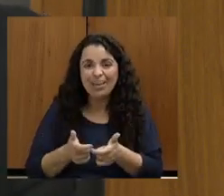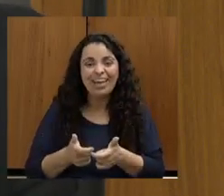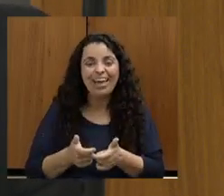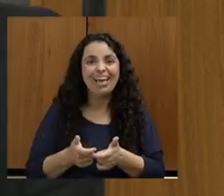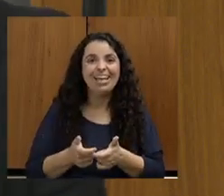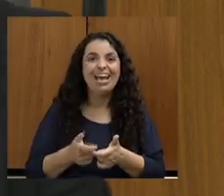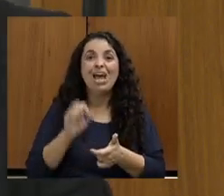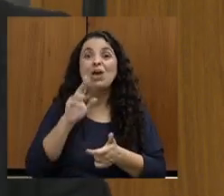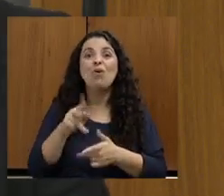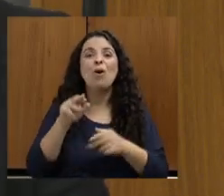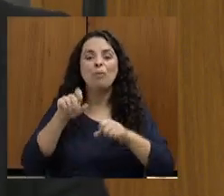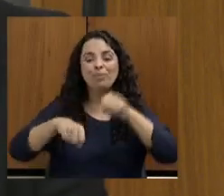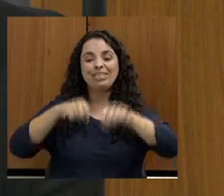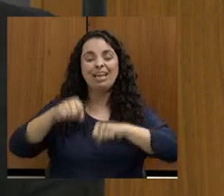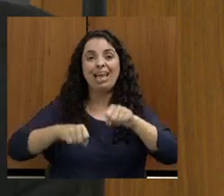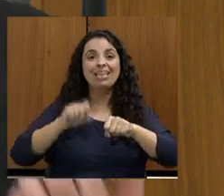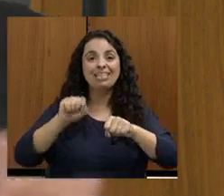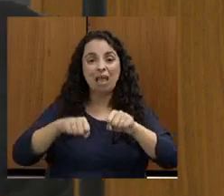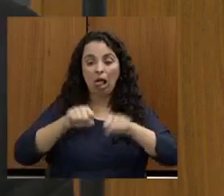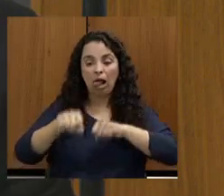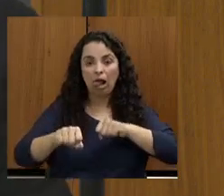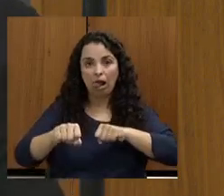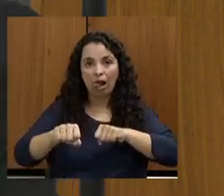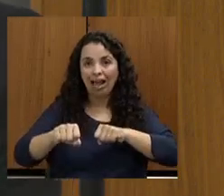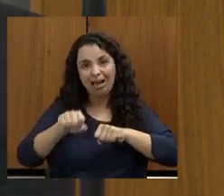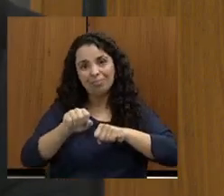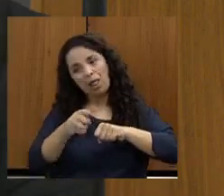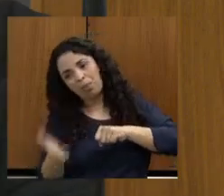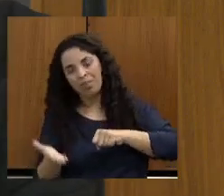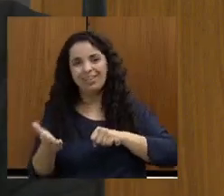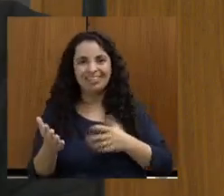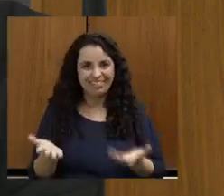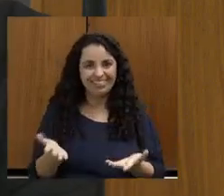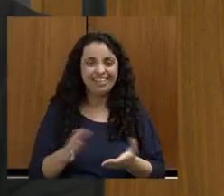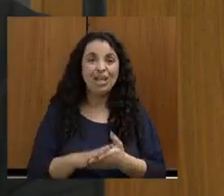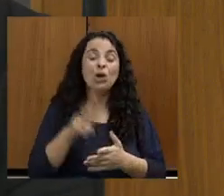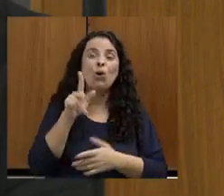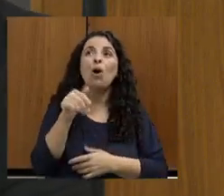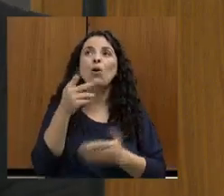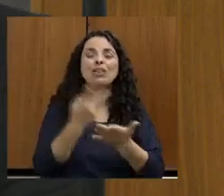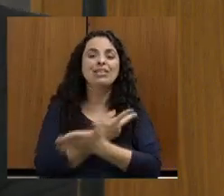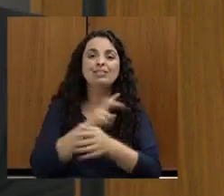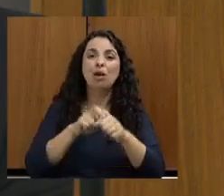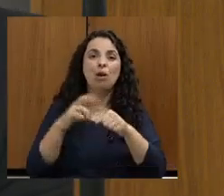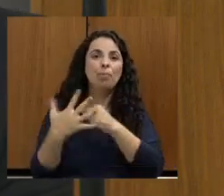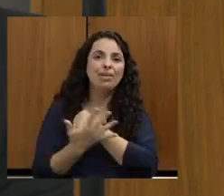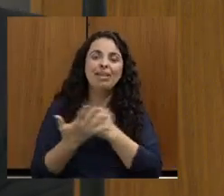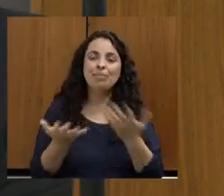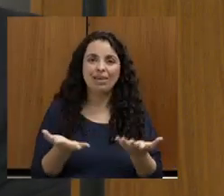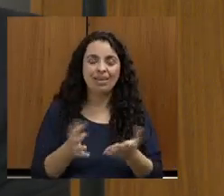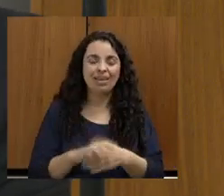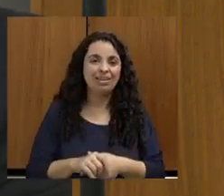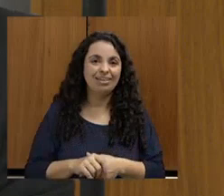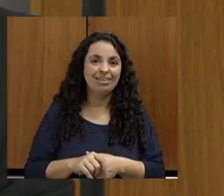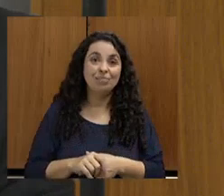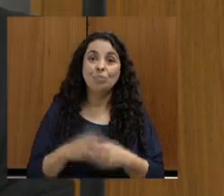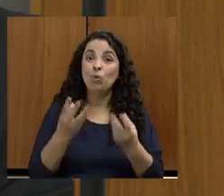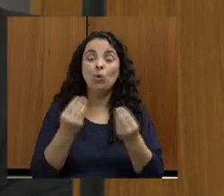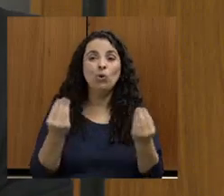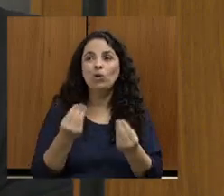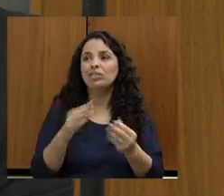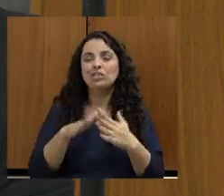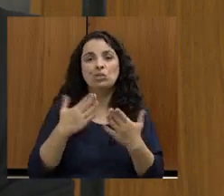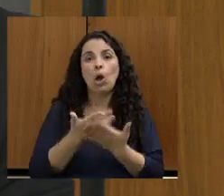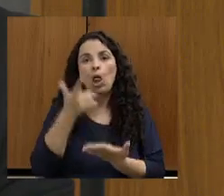44% fecharam aí na pandemia, quando chega a demanda lá, por exemplo, de adaptação, de inclusão, muitas vezes a escola não tem um recurso financeiro, a gente vai